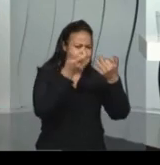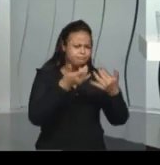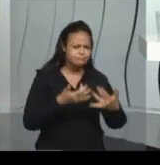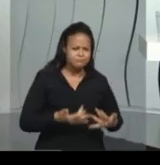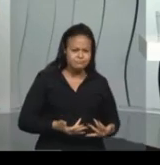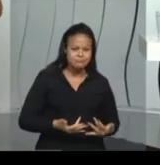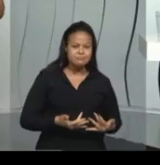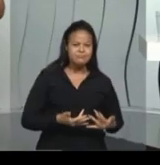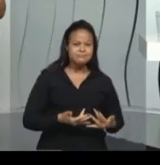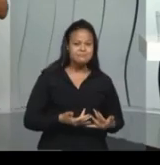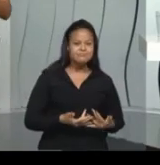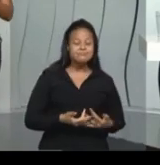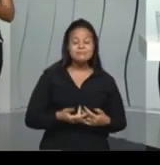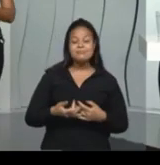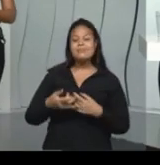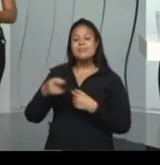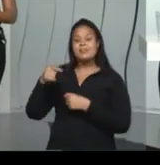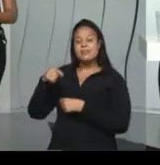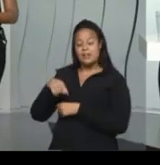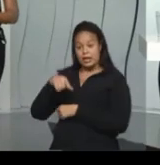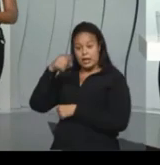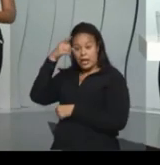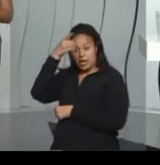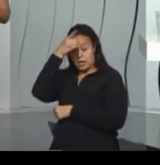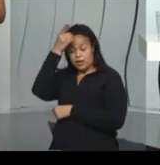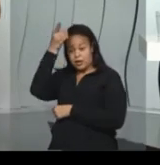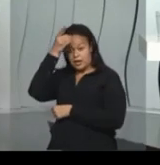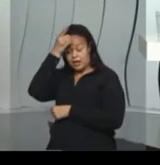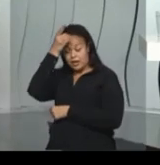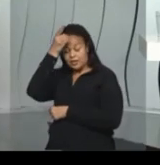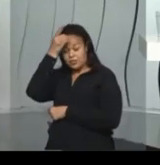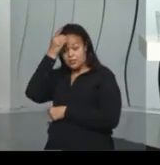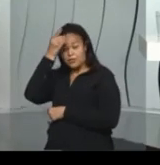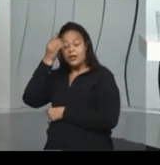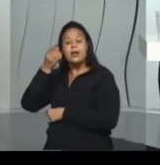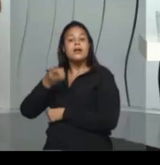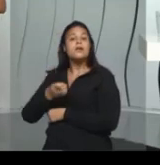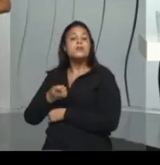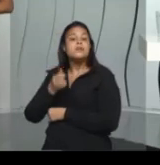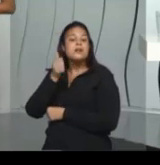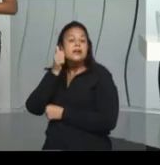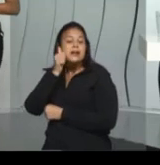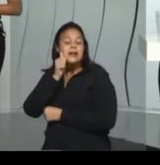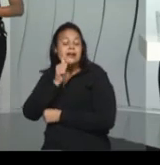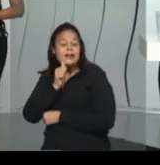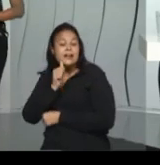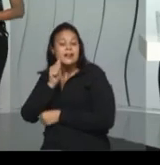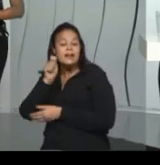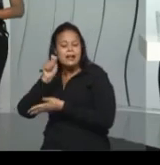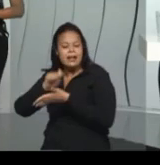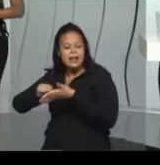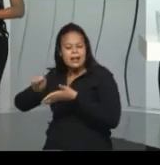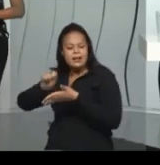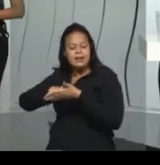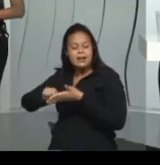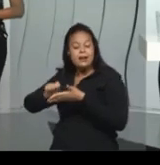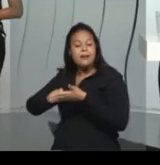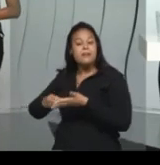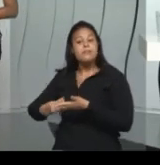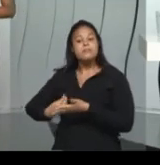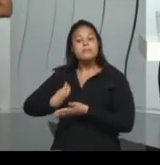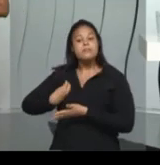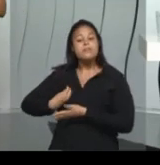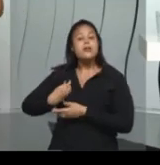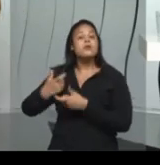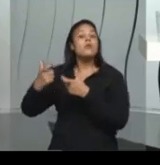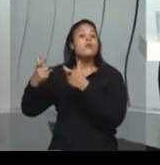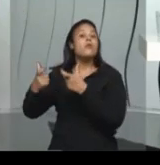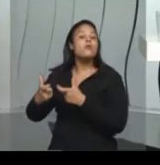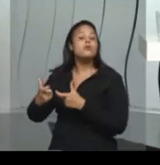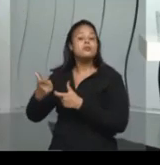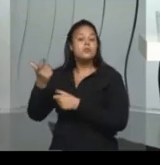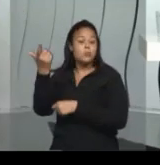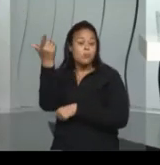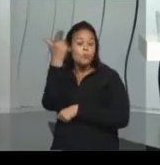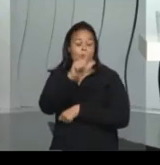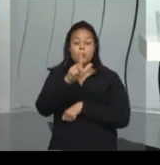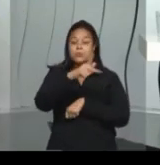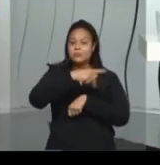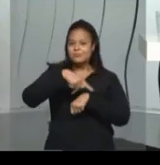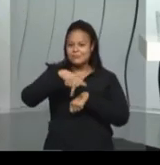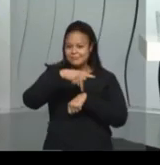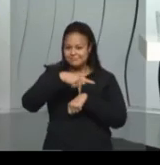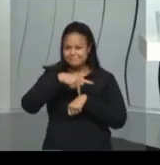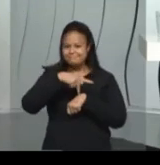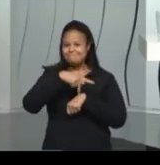autora vivendo em um outro país, numa situação muito complicada. Então ela